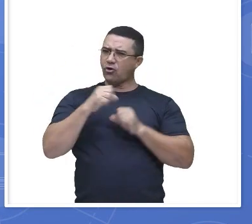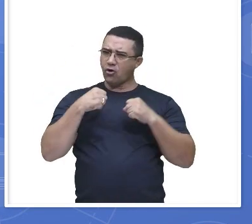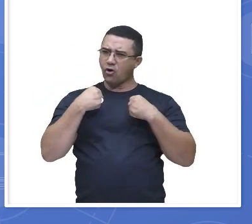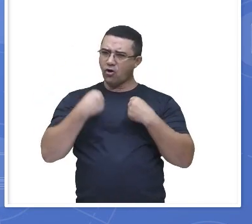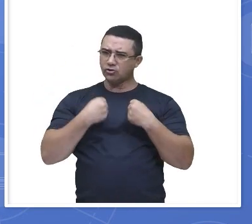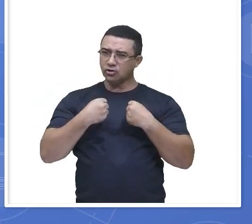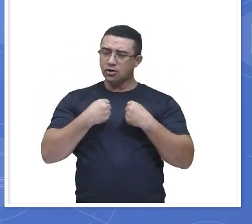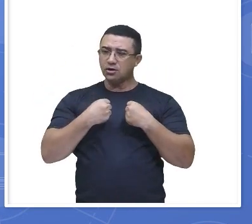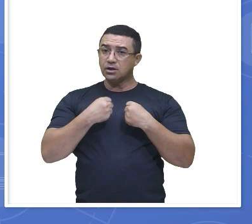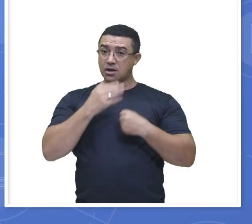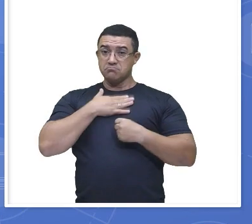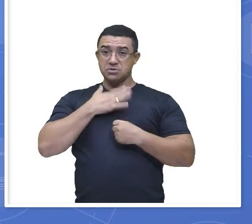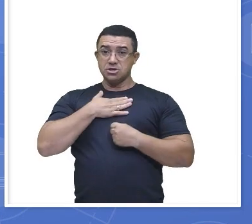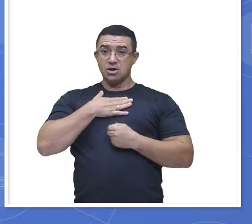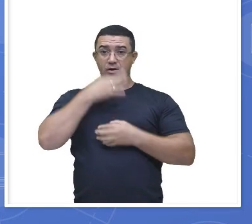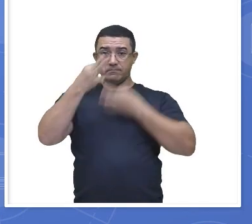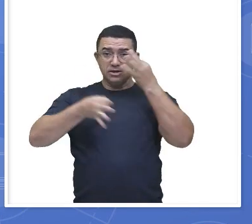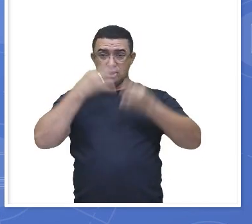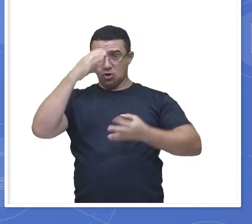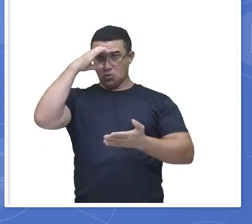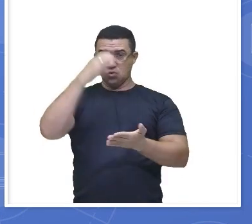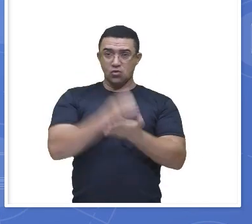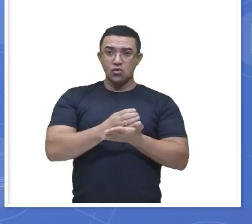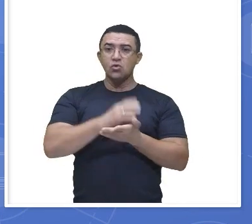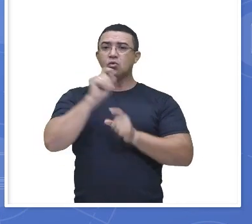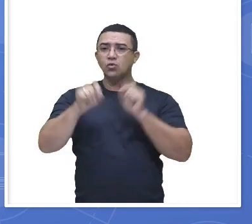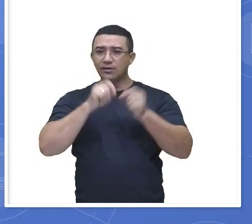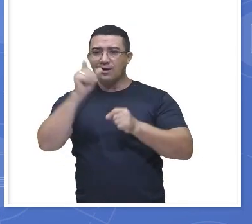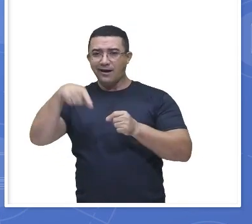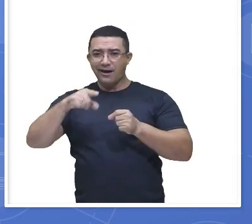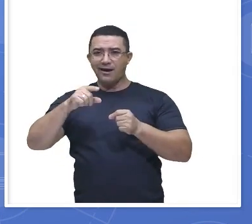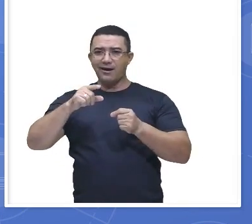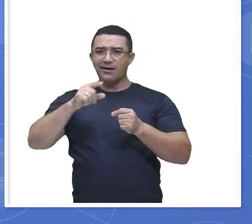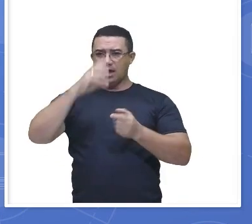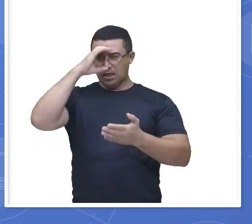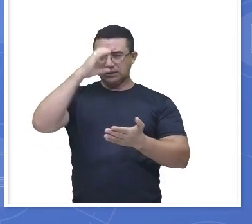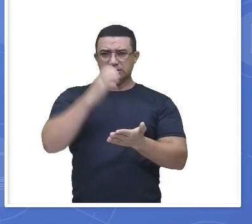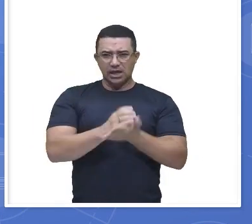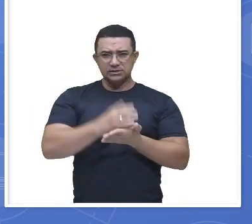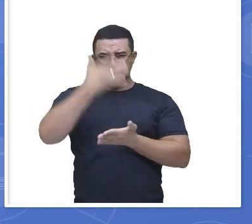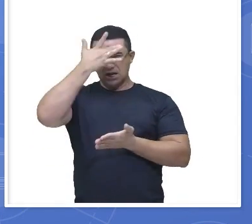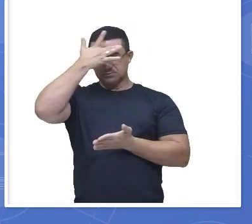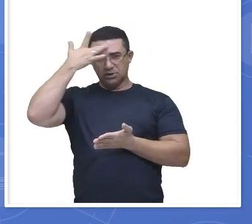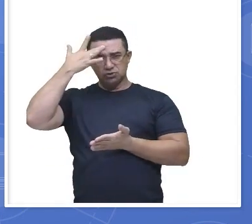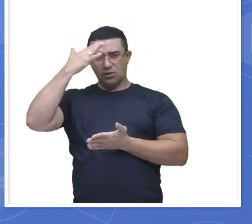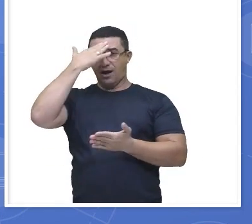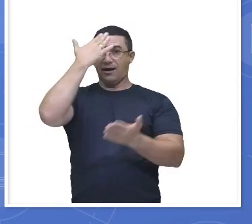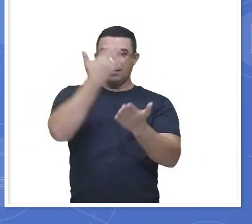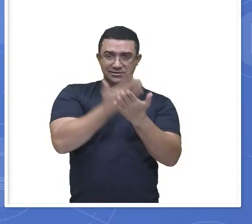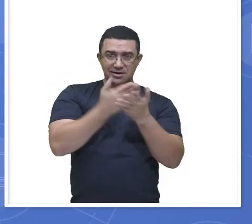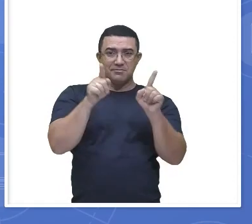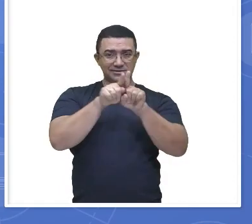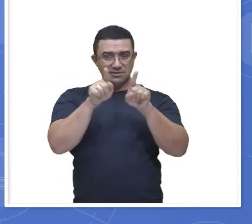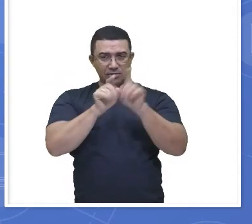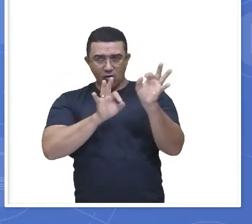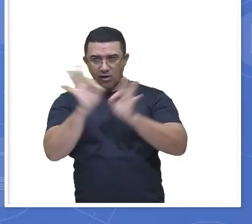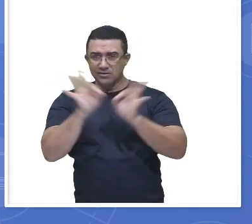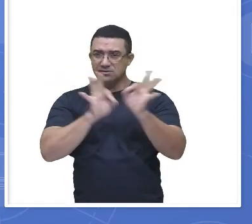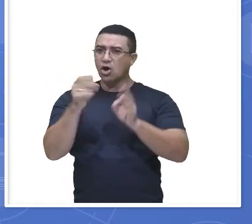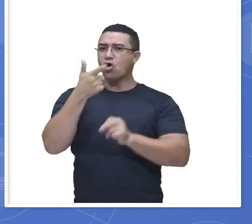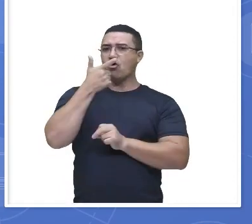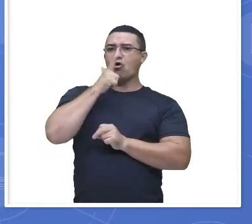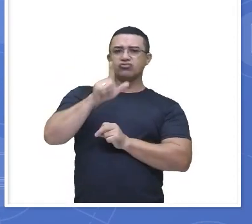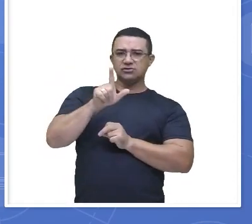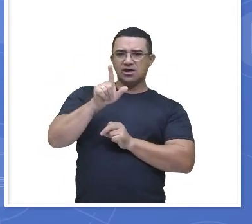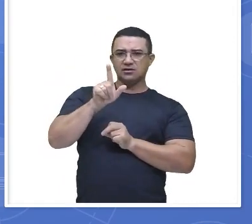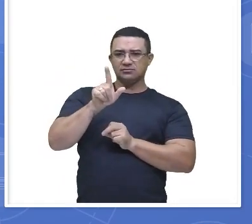essa minha tese possa tanto ser uma tese que tem respaldo, mas tão bem construída que consegue